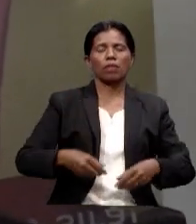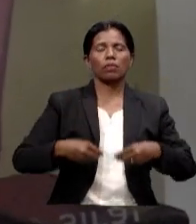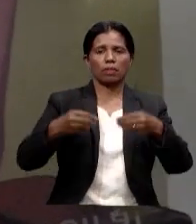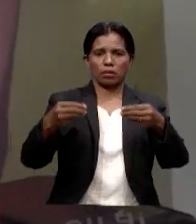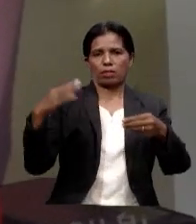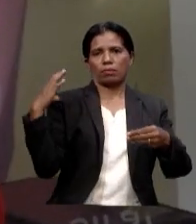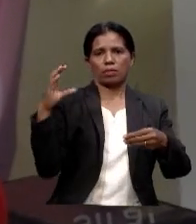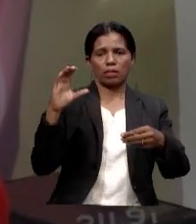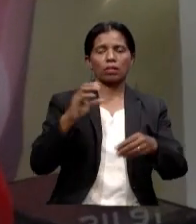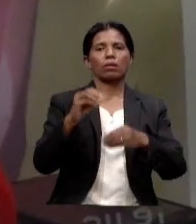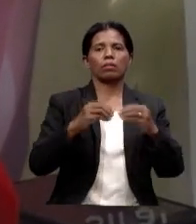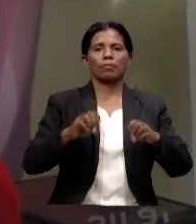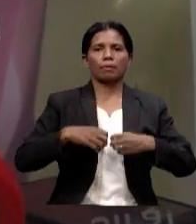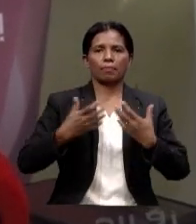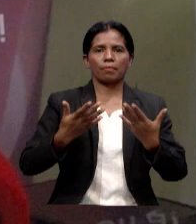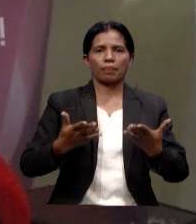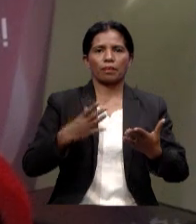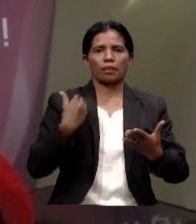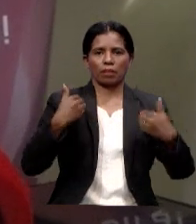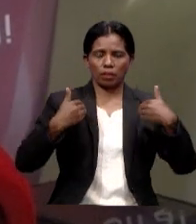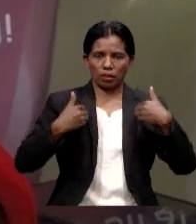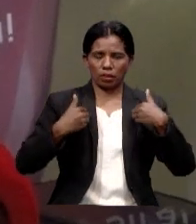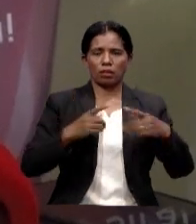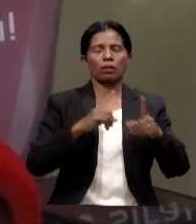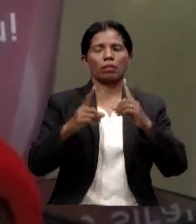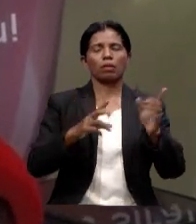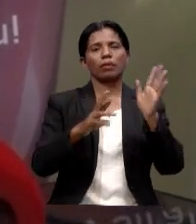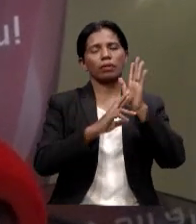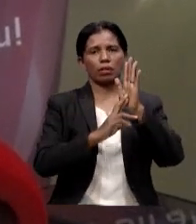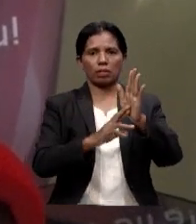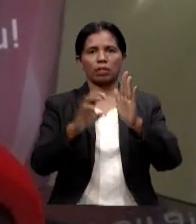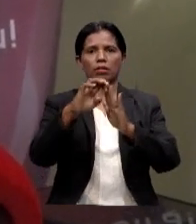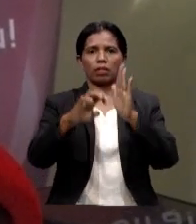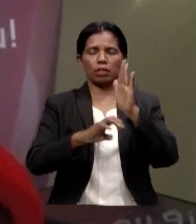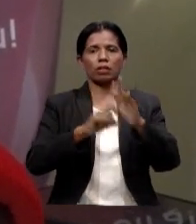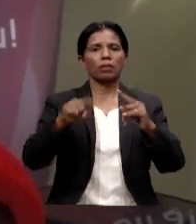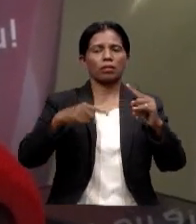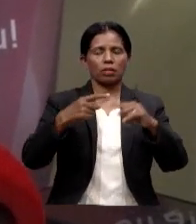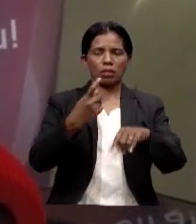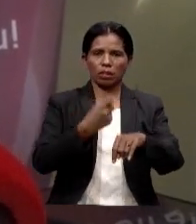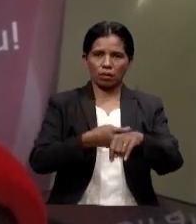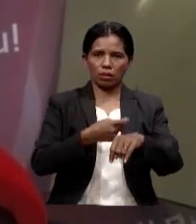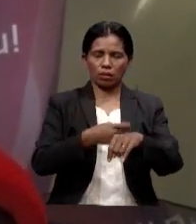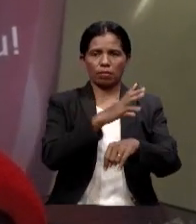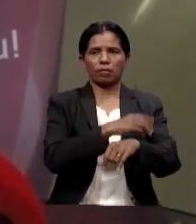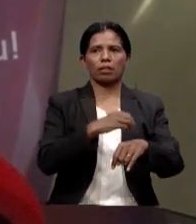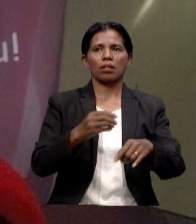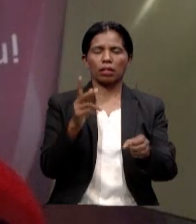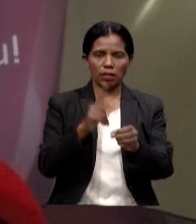a o ensame e a intervenção. Representa o Estado e a situação rumo que essa